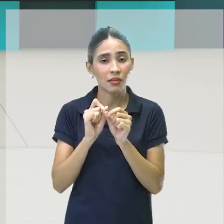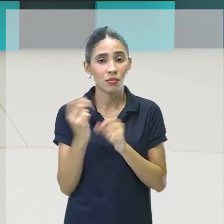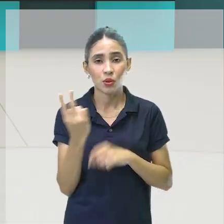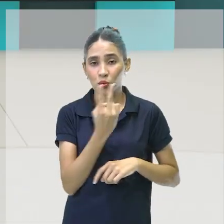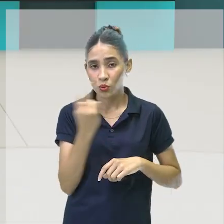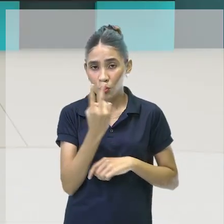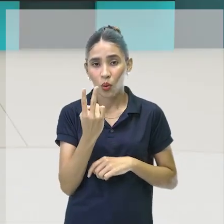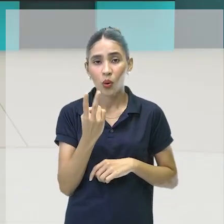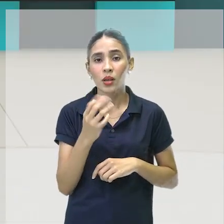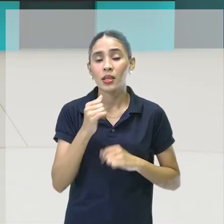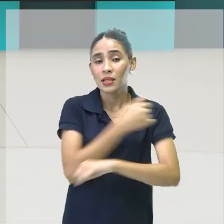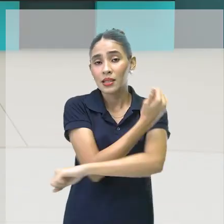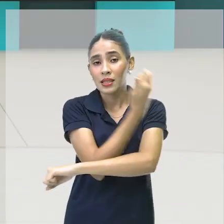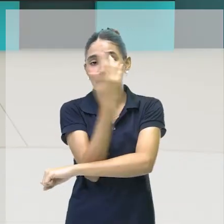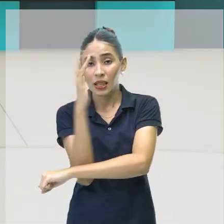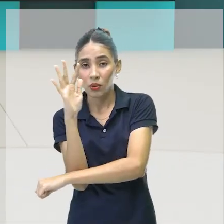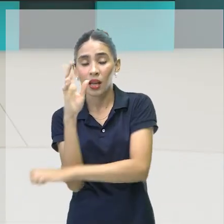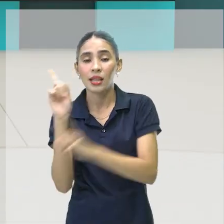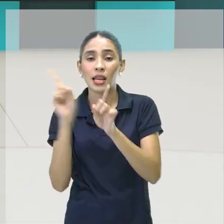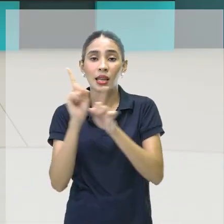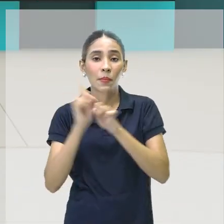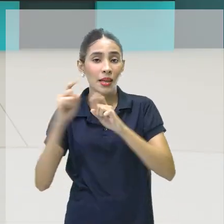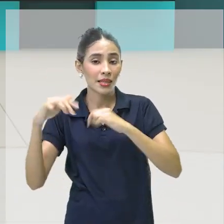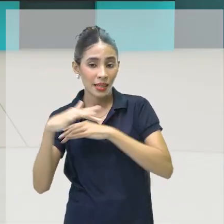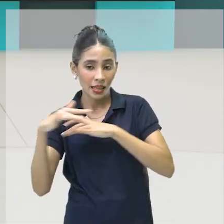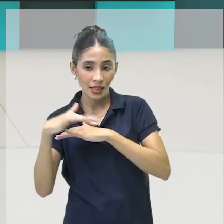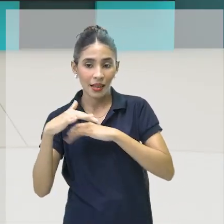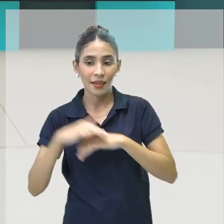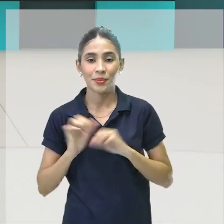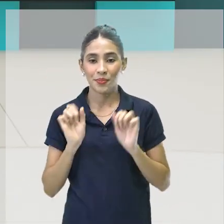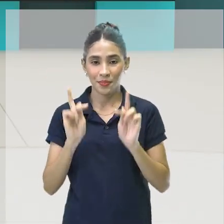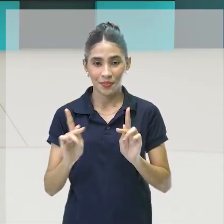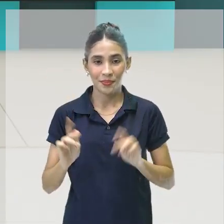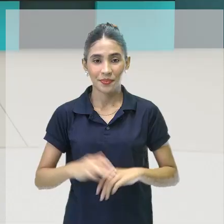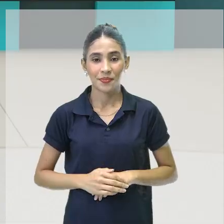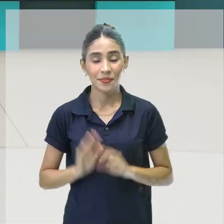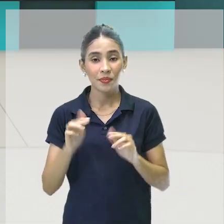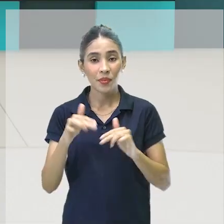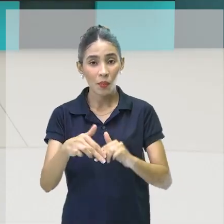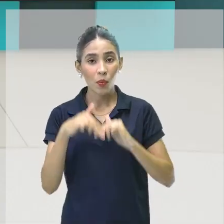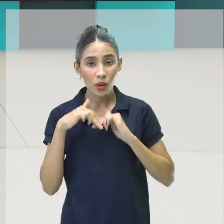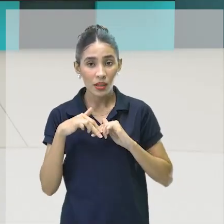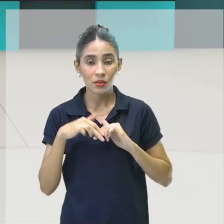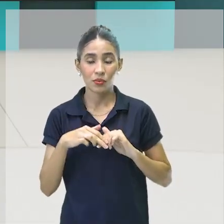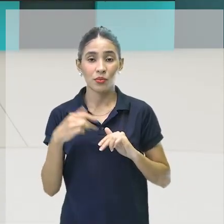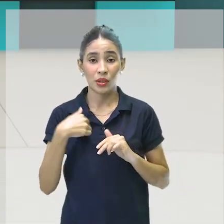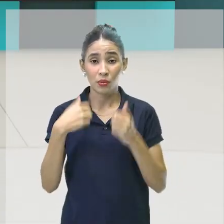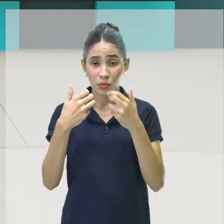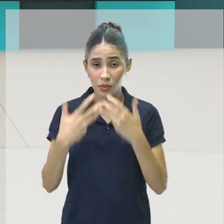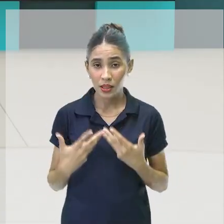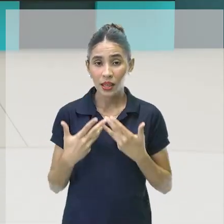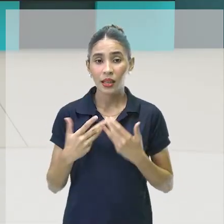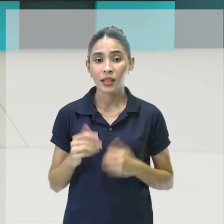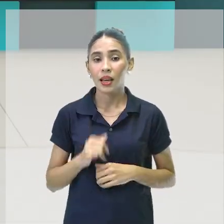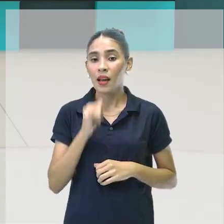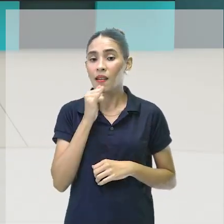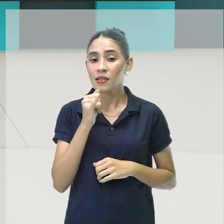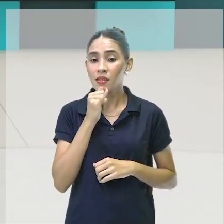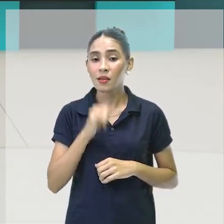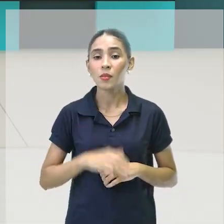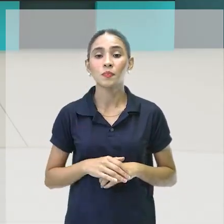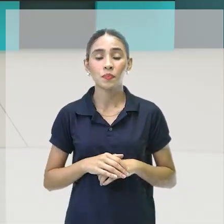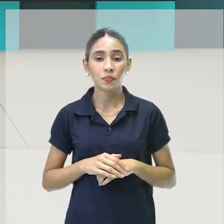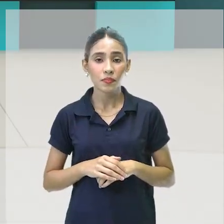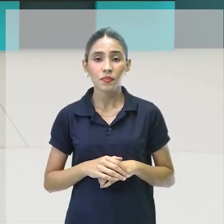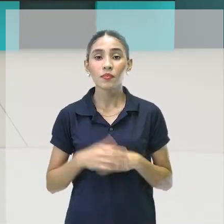ambientes, tanto na natureza quanto no meio urbano, tá certo? Por isso que o que eu falei para vocês sobre a questão, né,